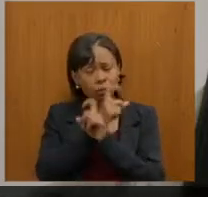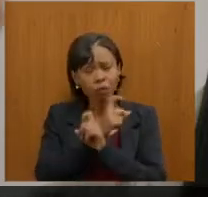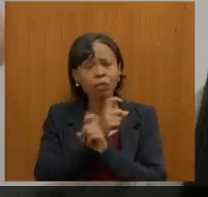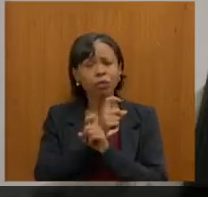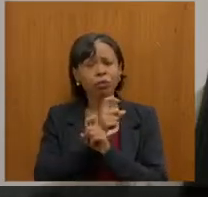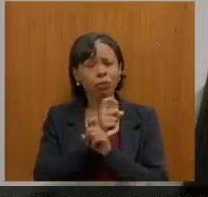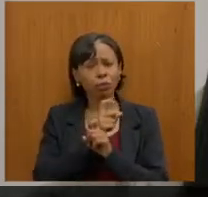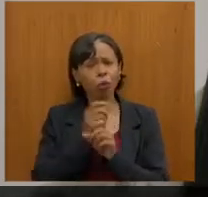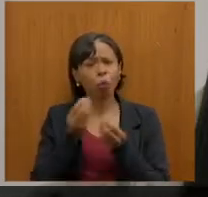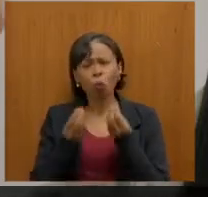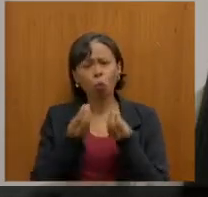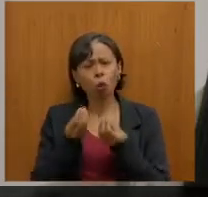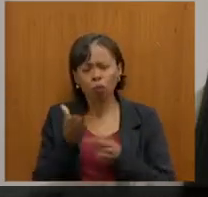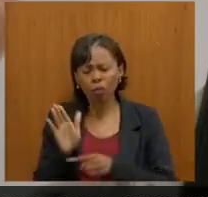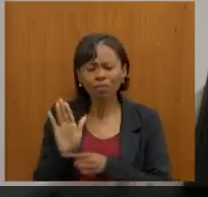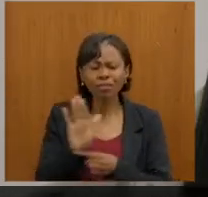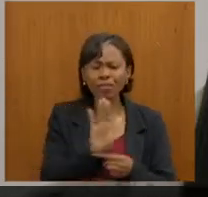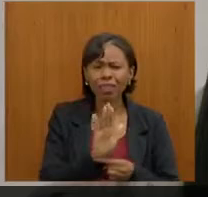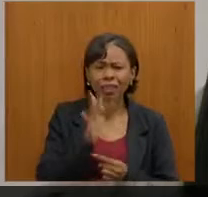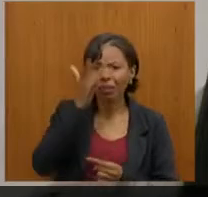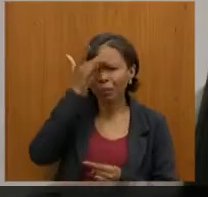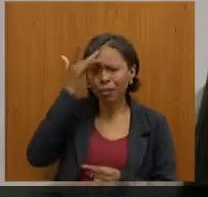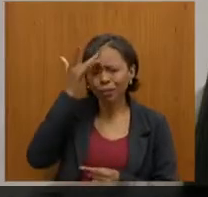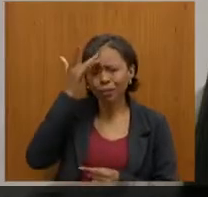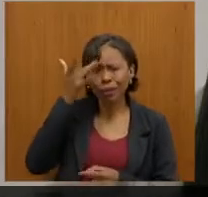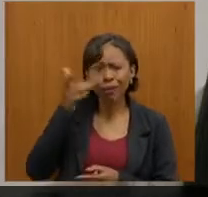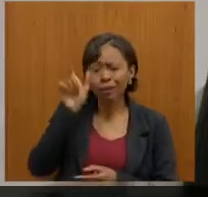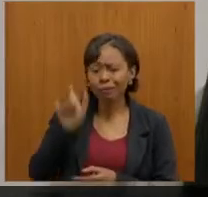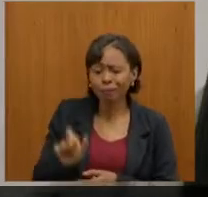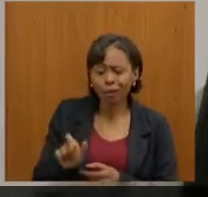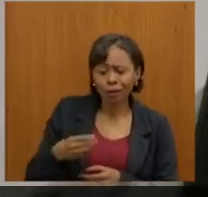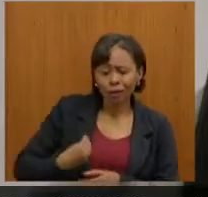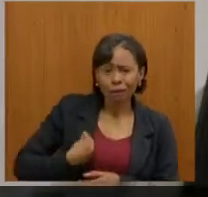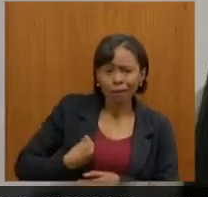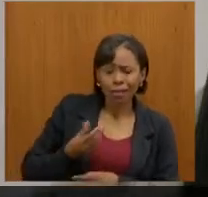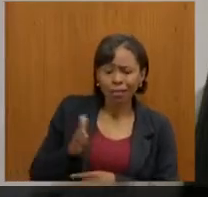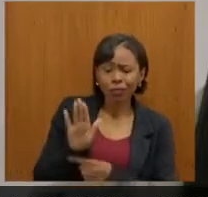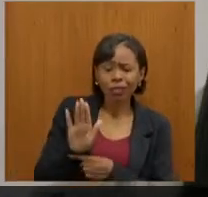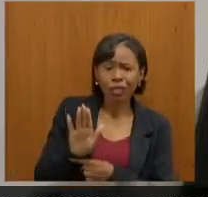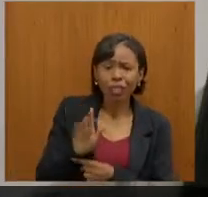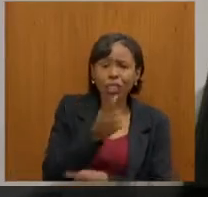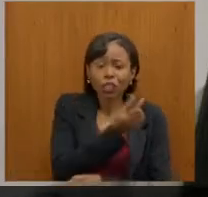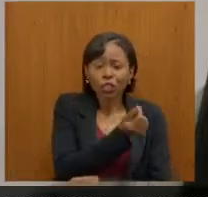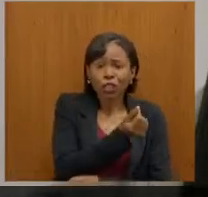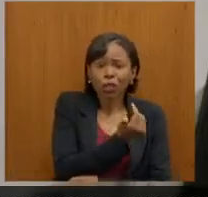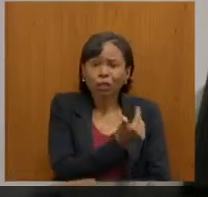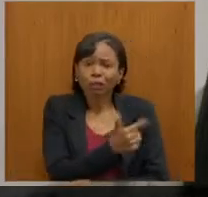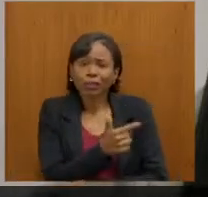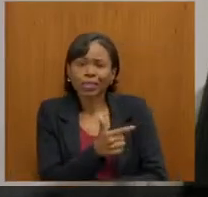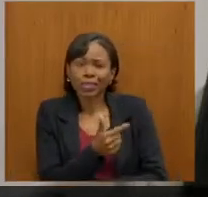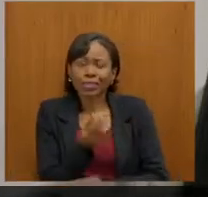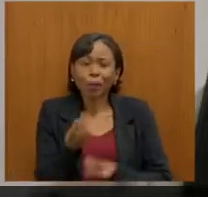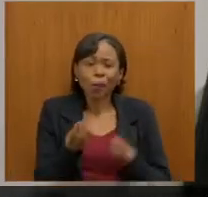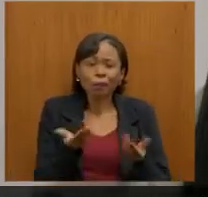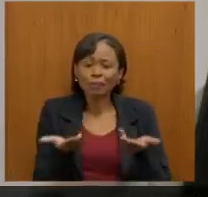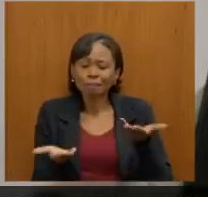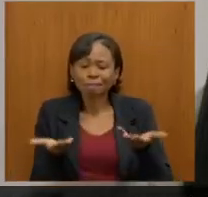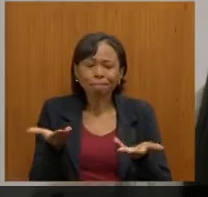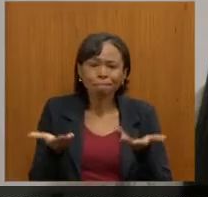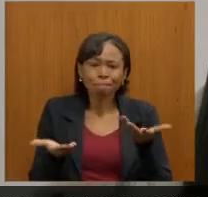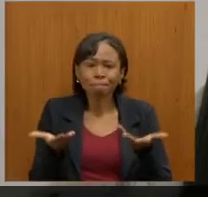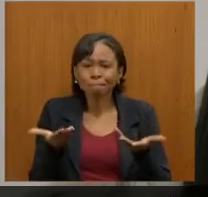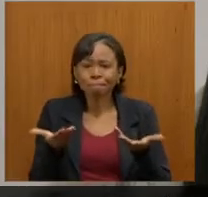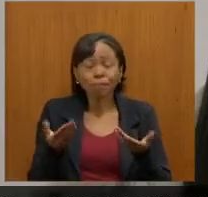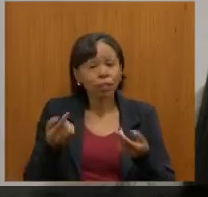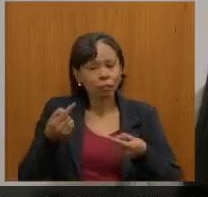confronto né salvar vidas e dinheiro né como que a gente pode pensar em uma equação essa política pública ela